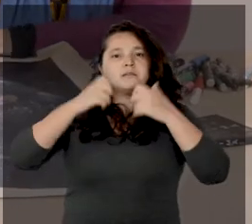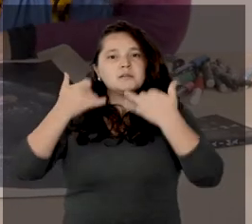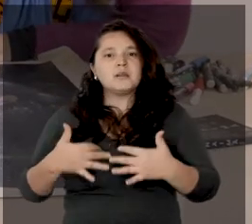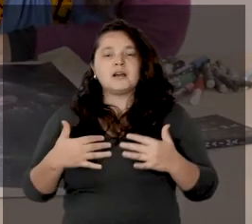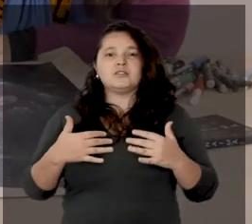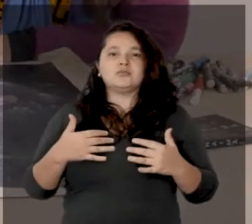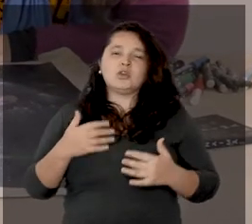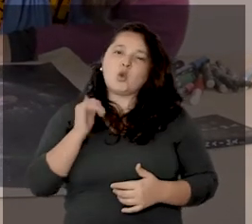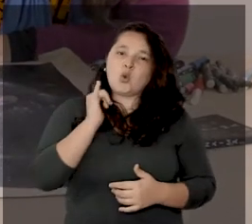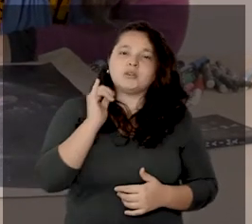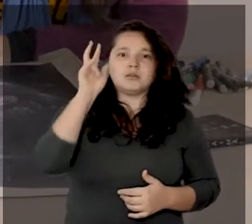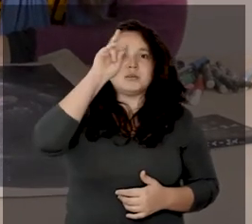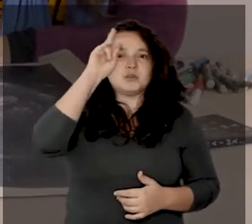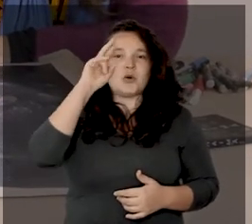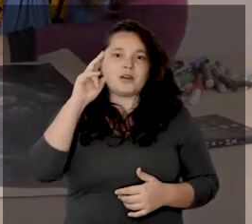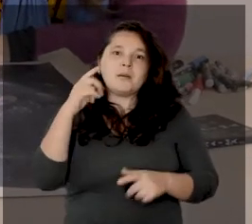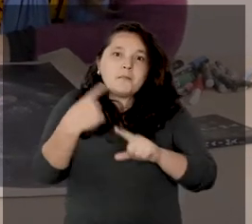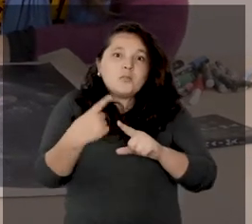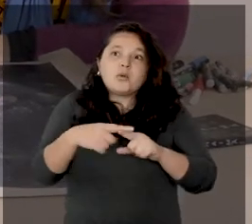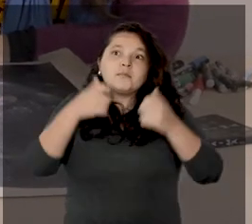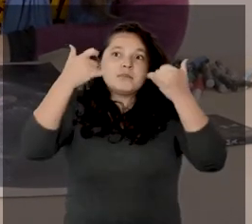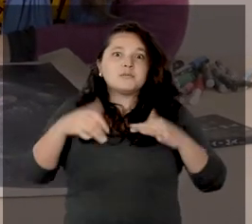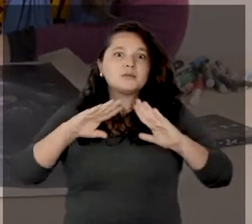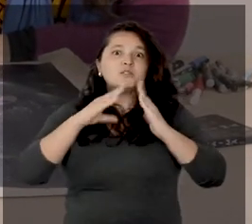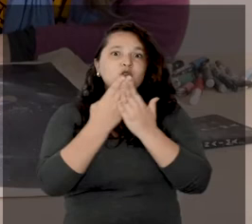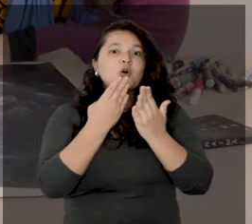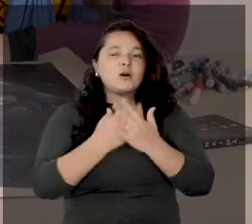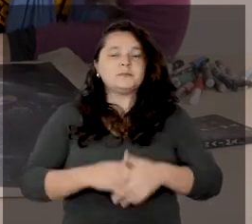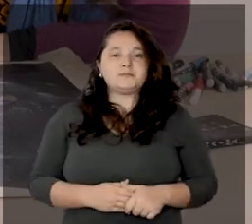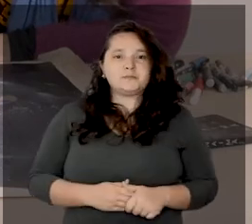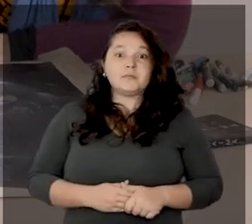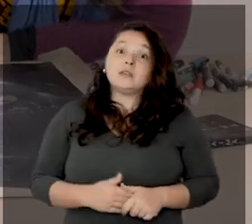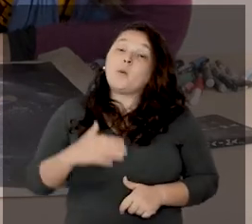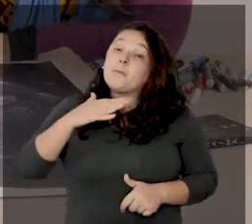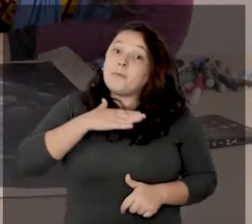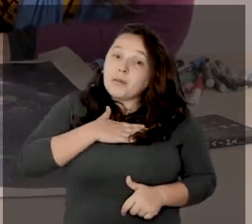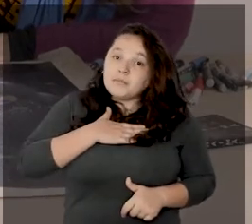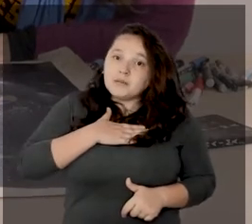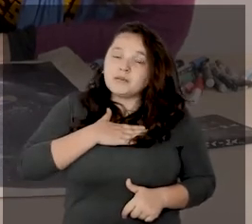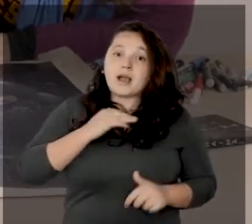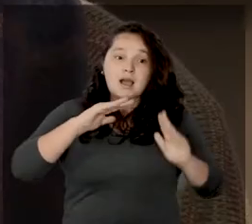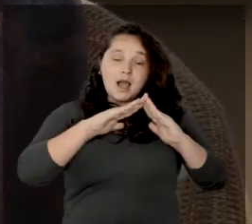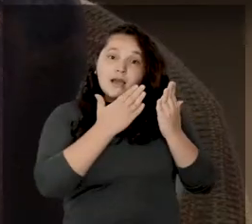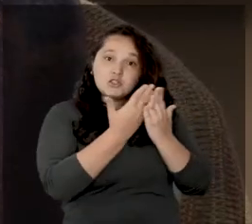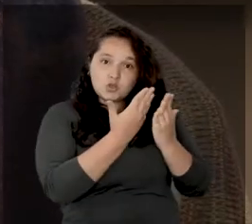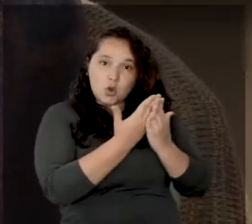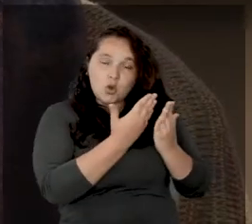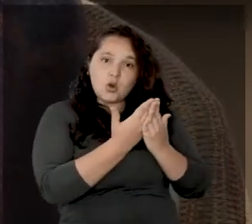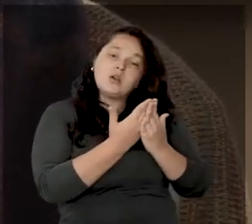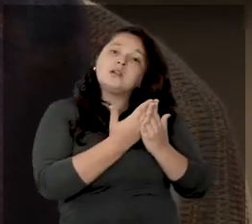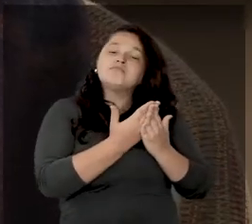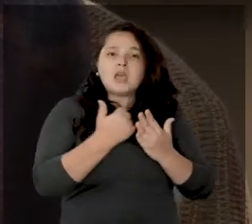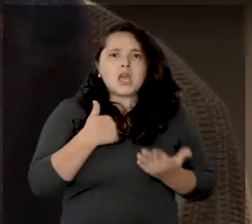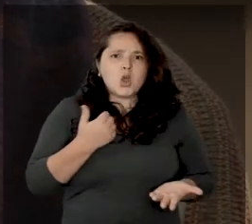perder a história da escola. Então, a escola foi esse lugar para mim, onde eu tive a chance de ser alfabetizado